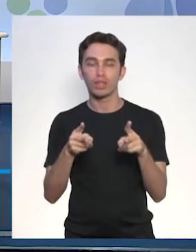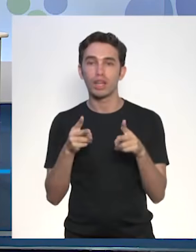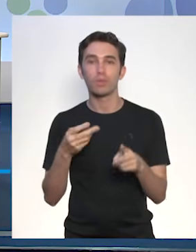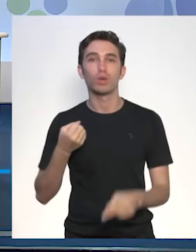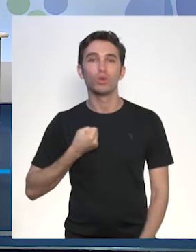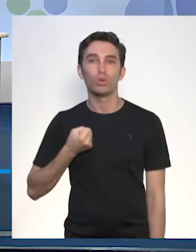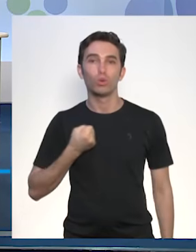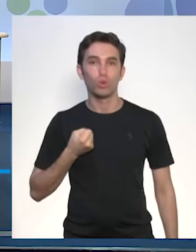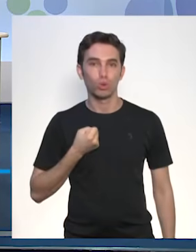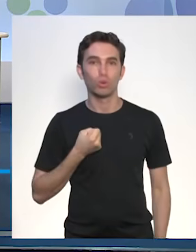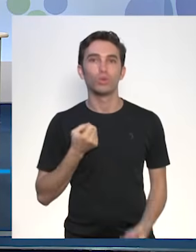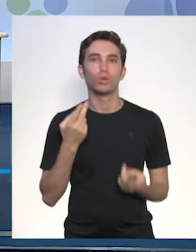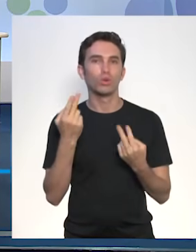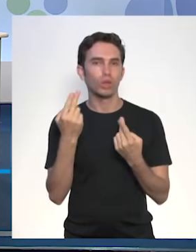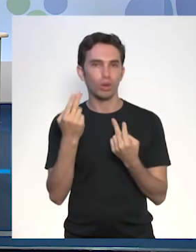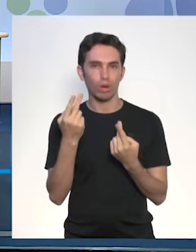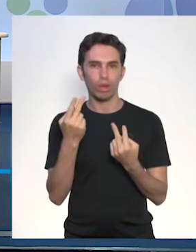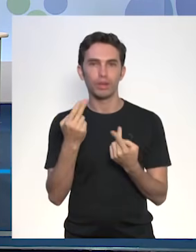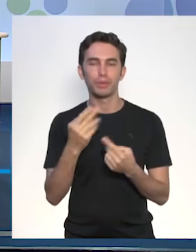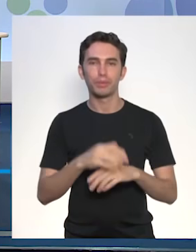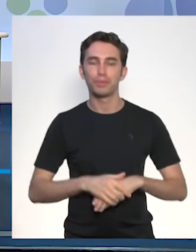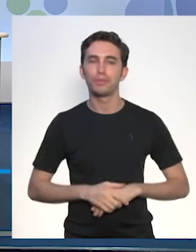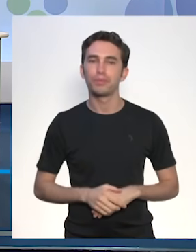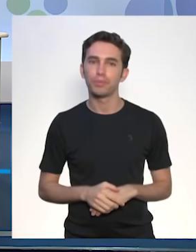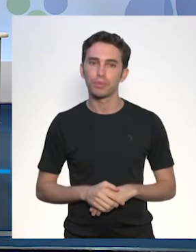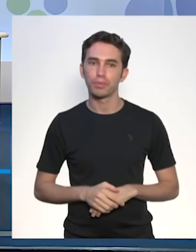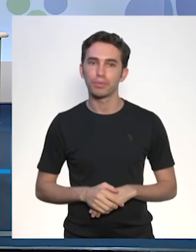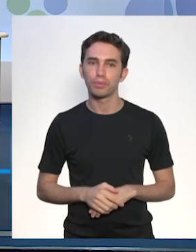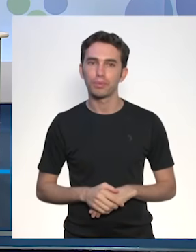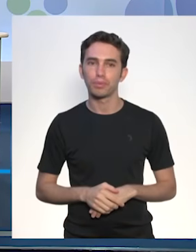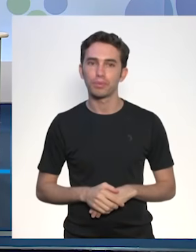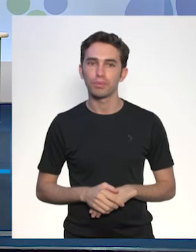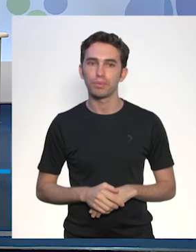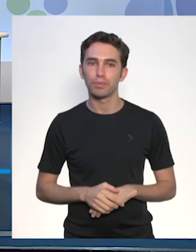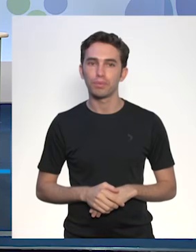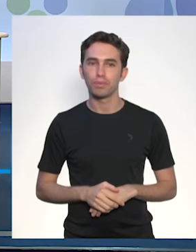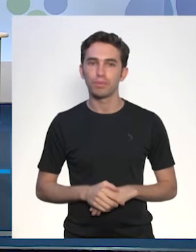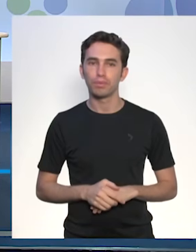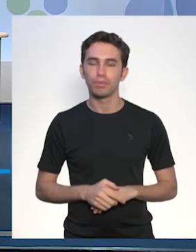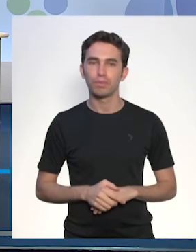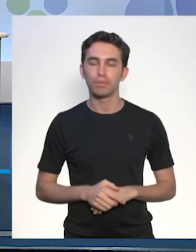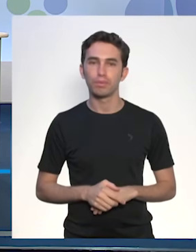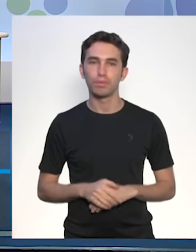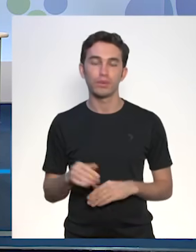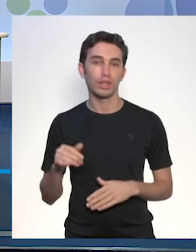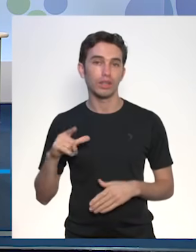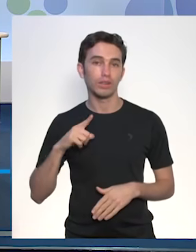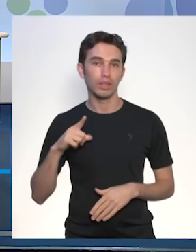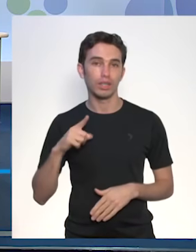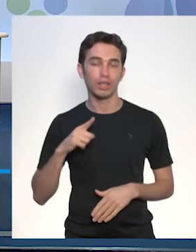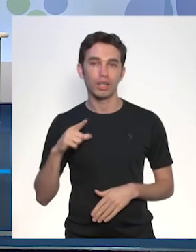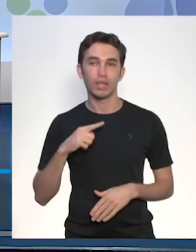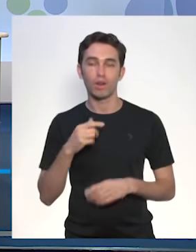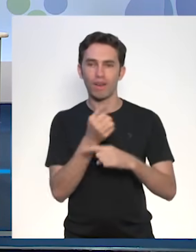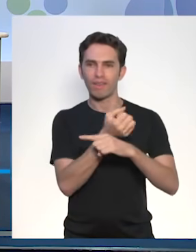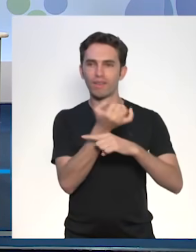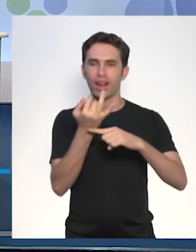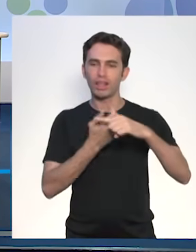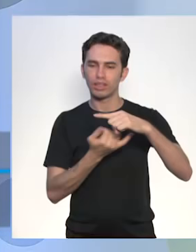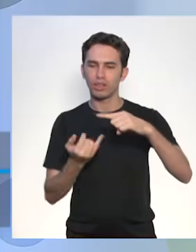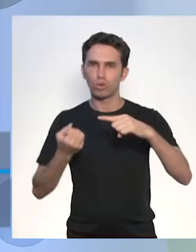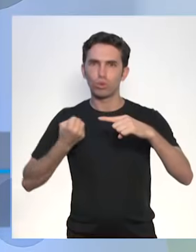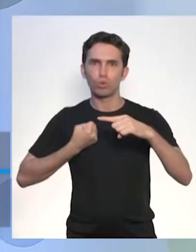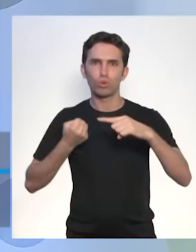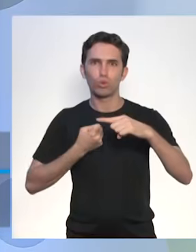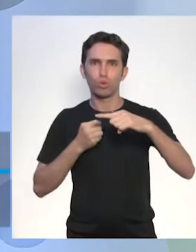pelo mesmo valor. Ó, vou tentar ser mais claro ainda. Você tem uma fração grande. Você não pode